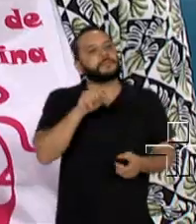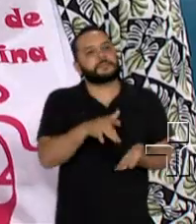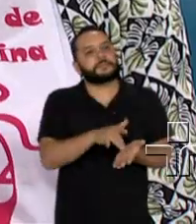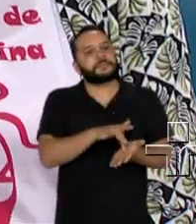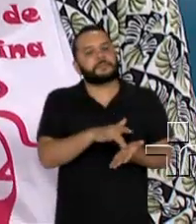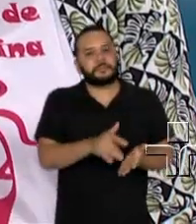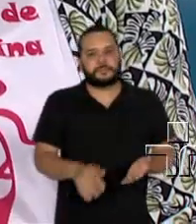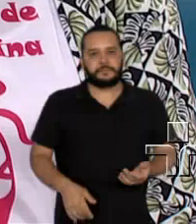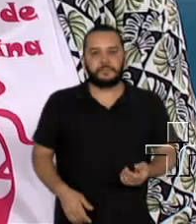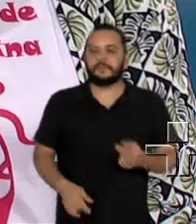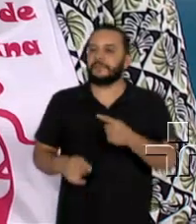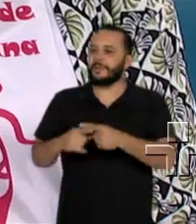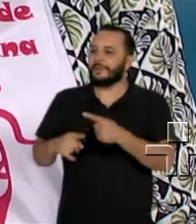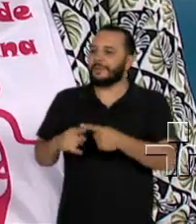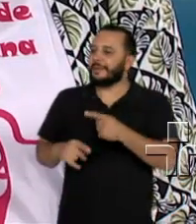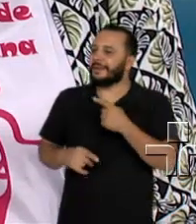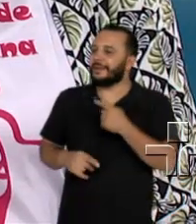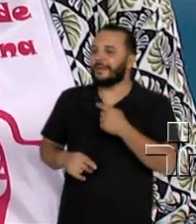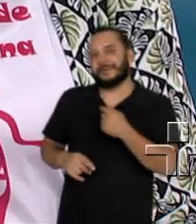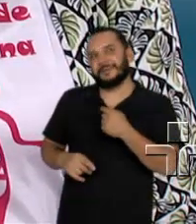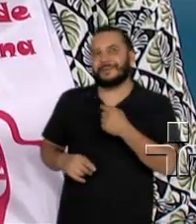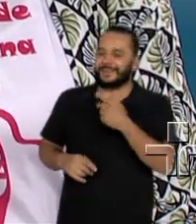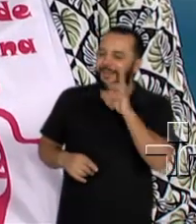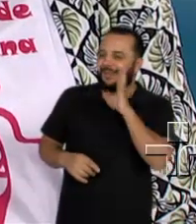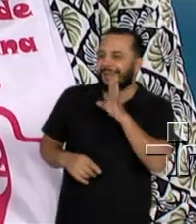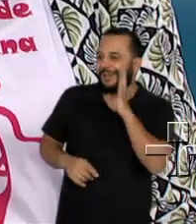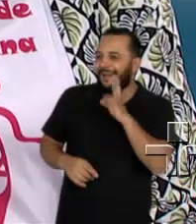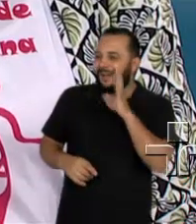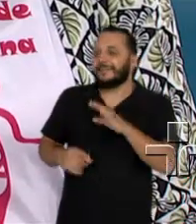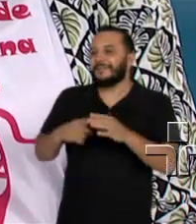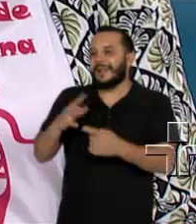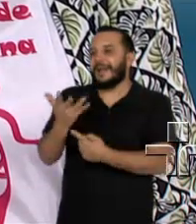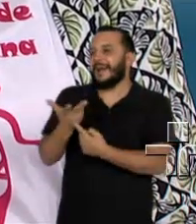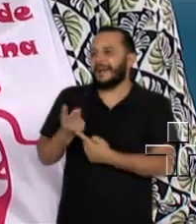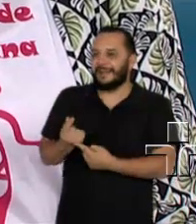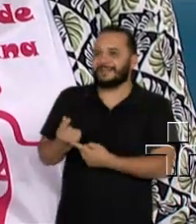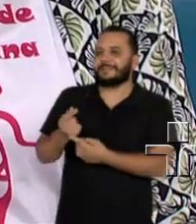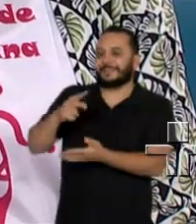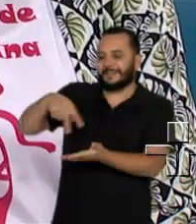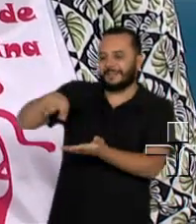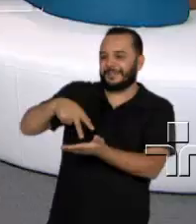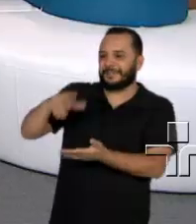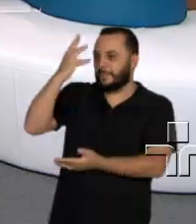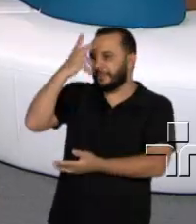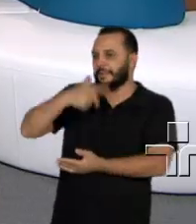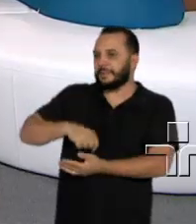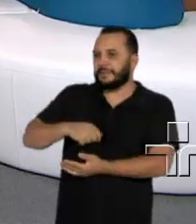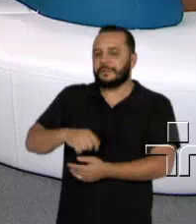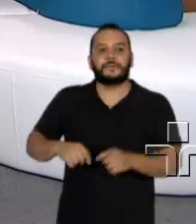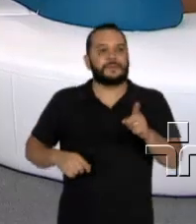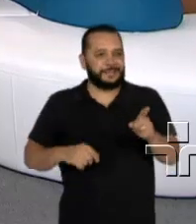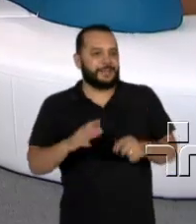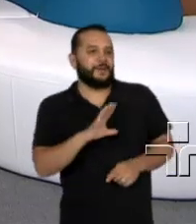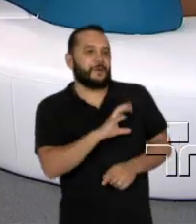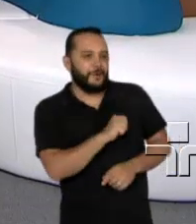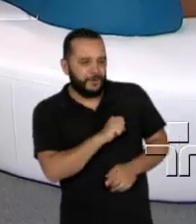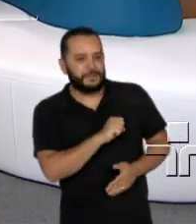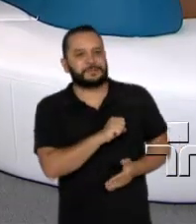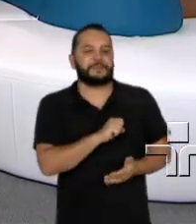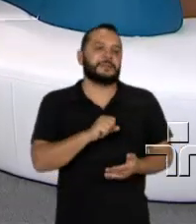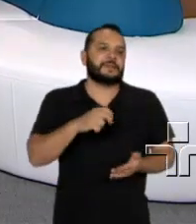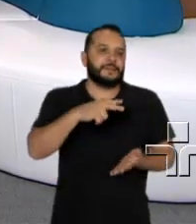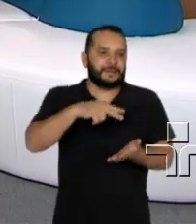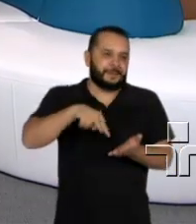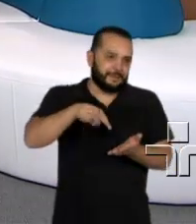porque acho muito legal acho que a mate de dança muito bonita e você gosta de dançar se apresentar para